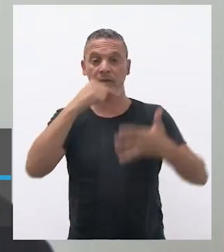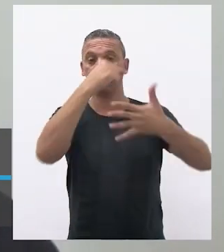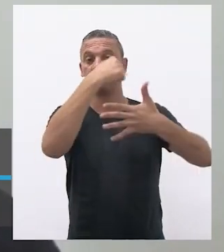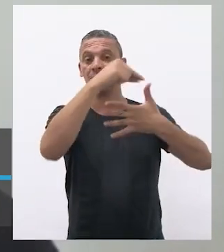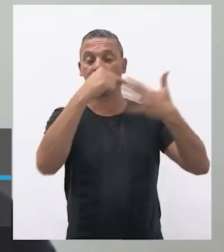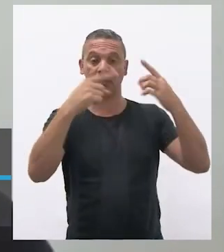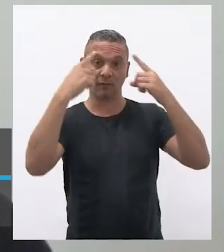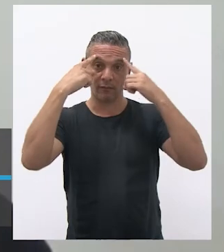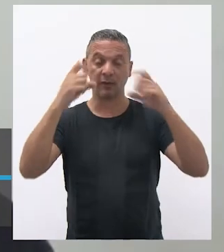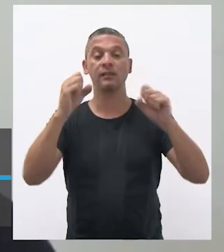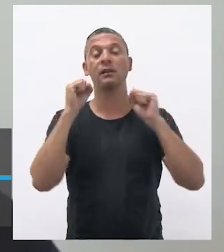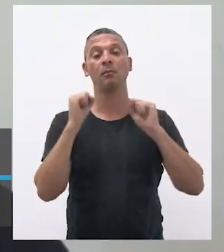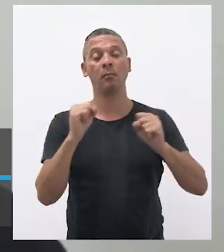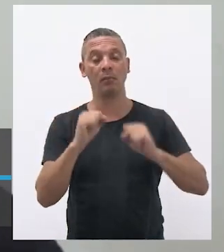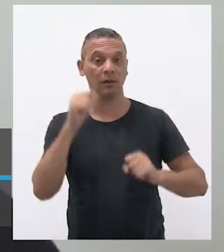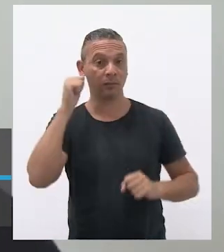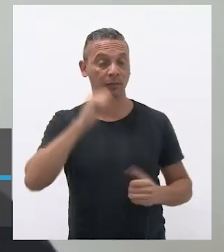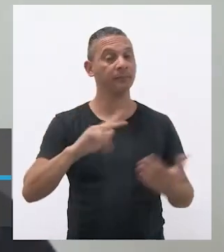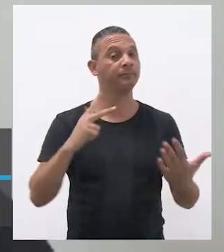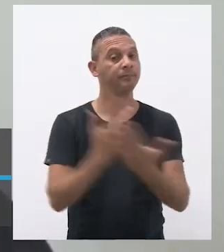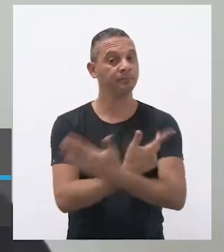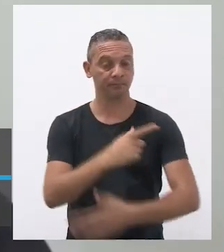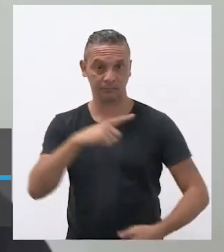ou tentativas de controle